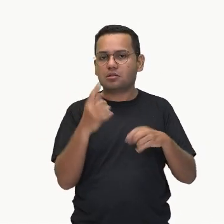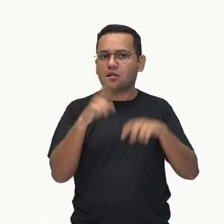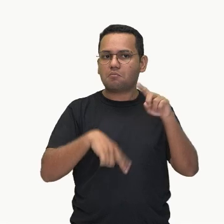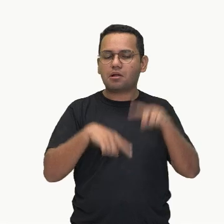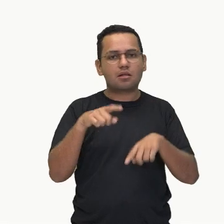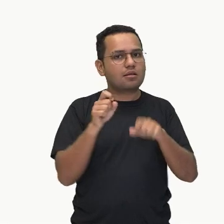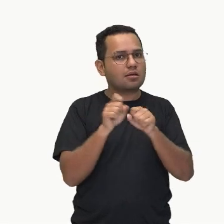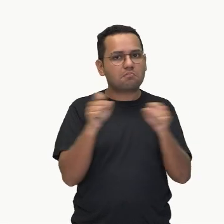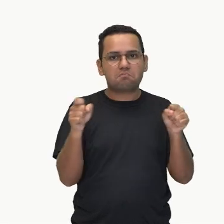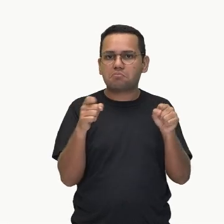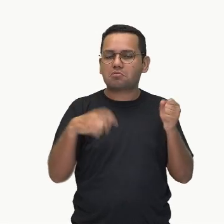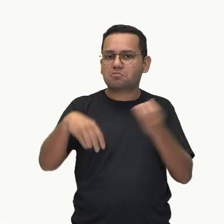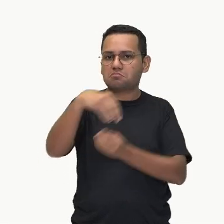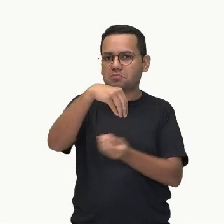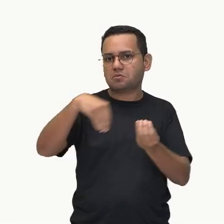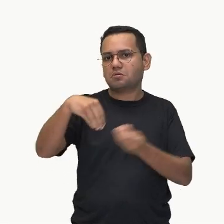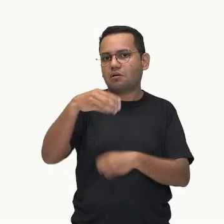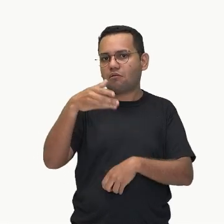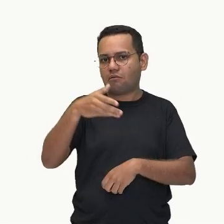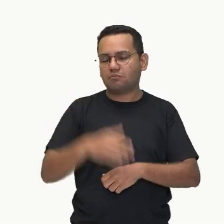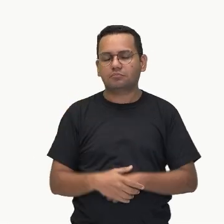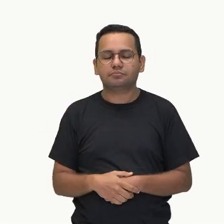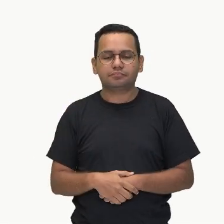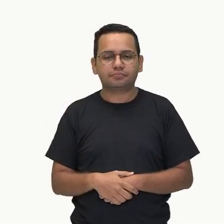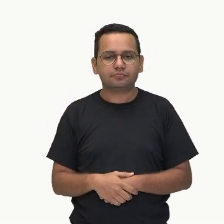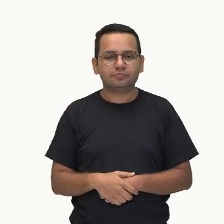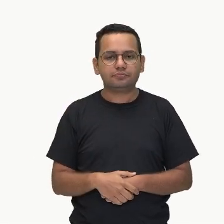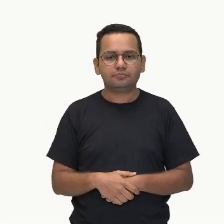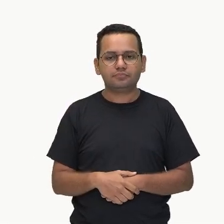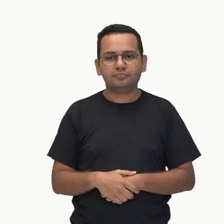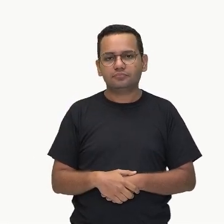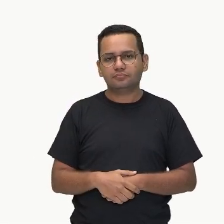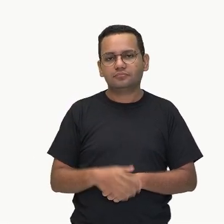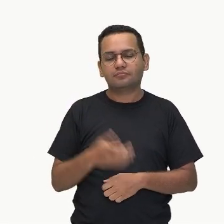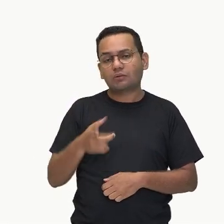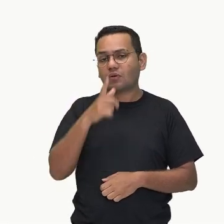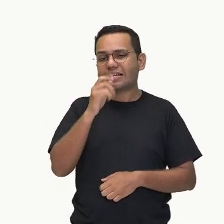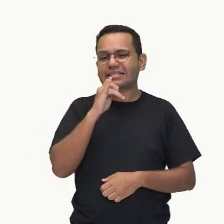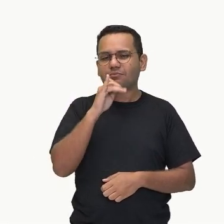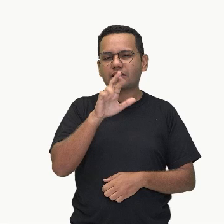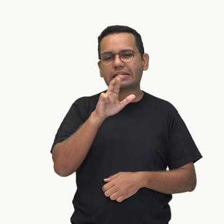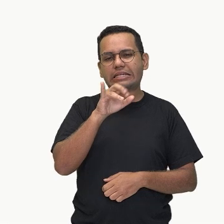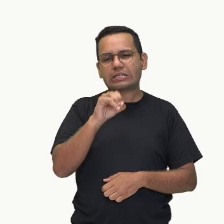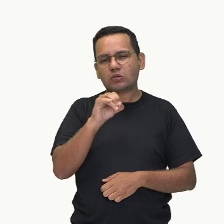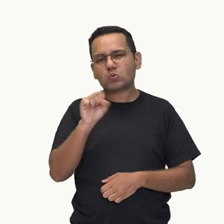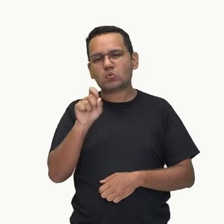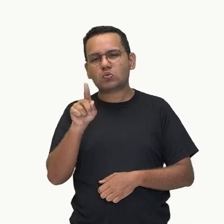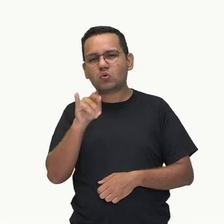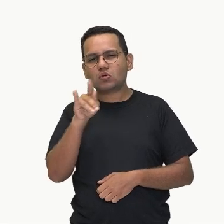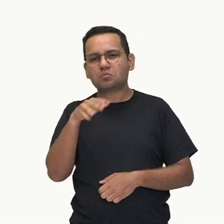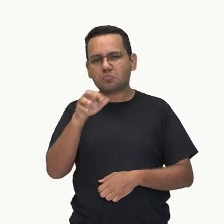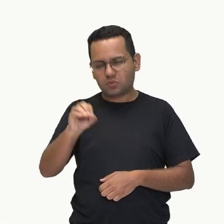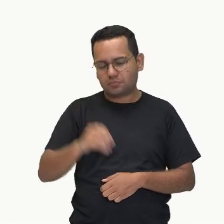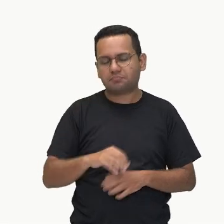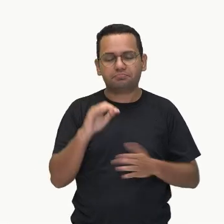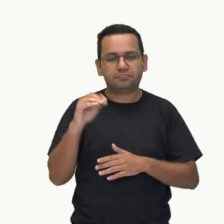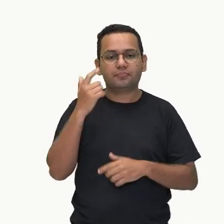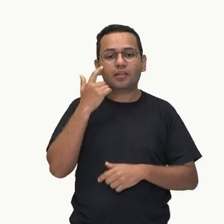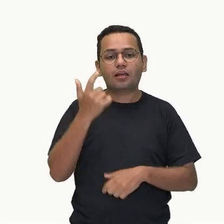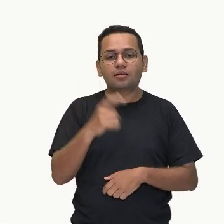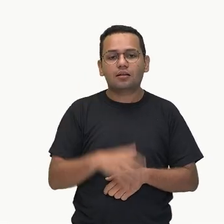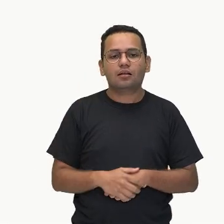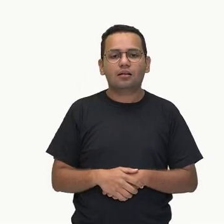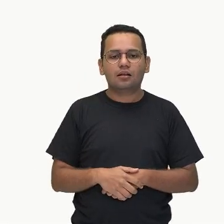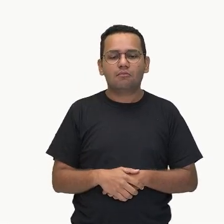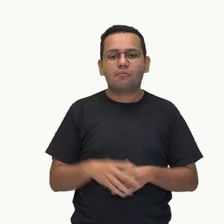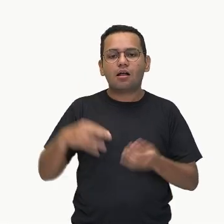misturaram completamente com a água. A mistura é deixada em repouso até que os sólidos se depositem no